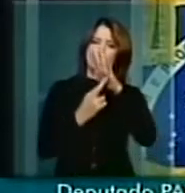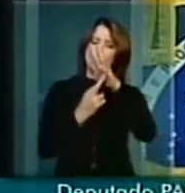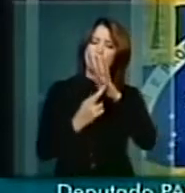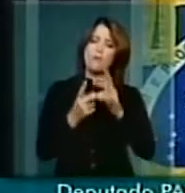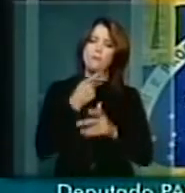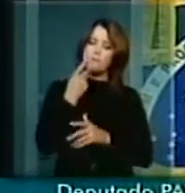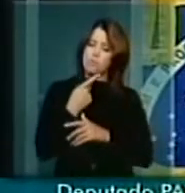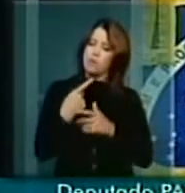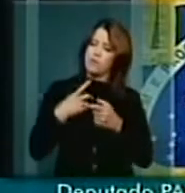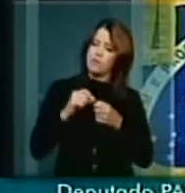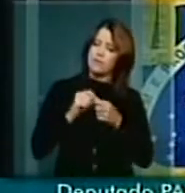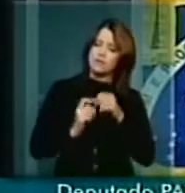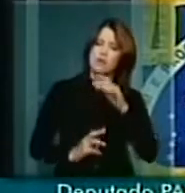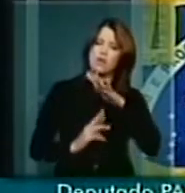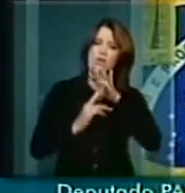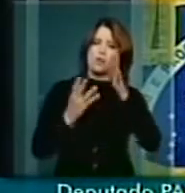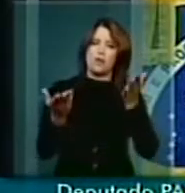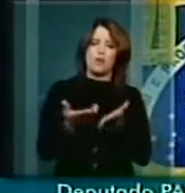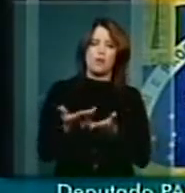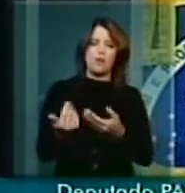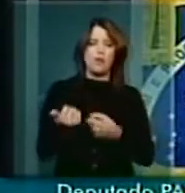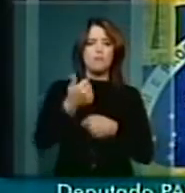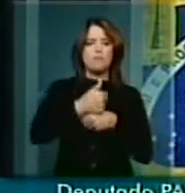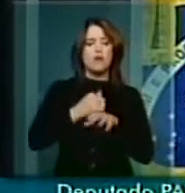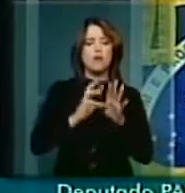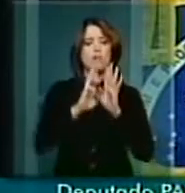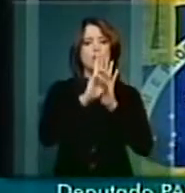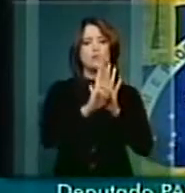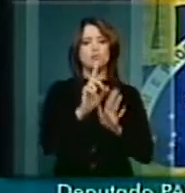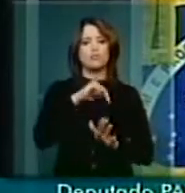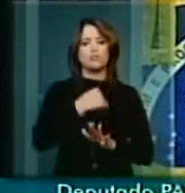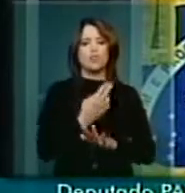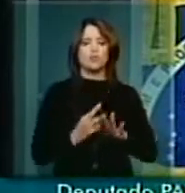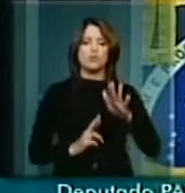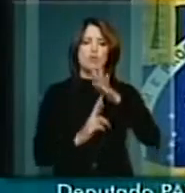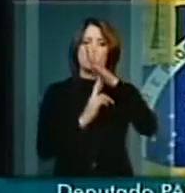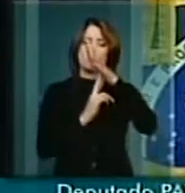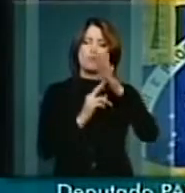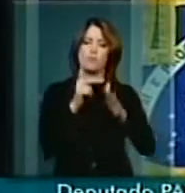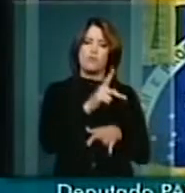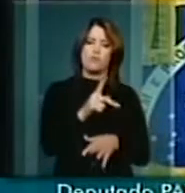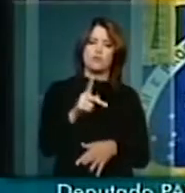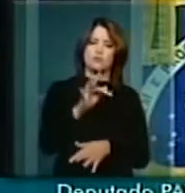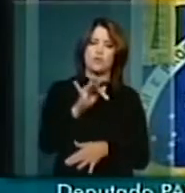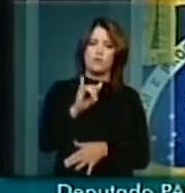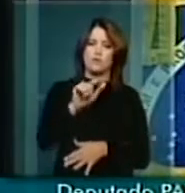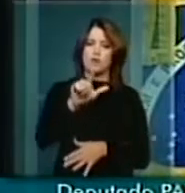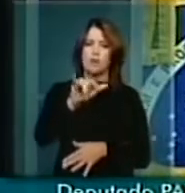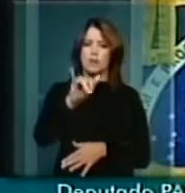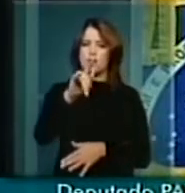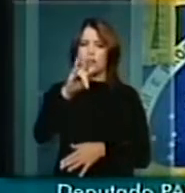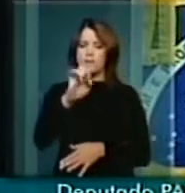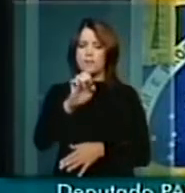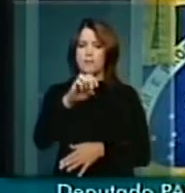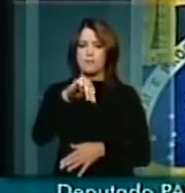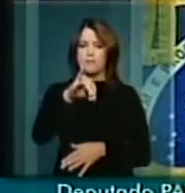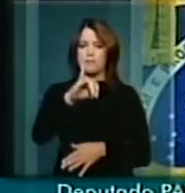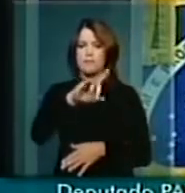exercício da reitoria, representando desse ato, o nosso magnífico reitor, professor Felipe Miller.